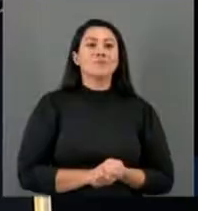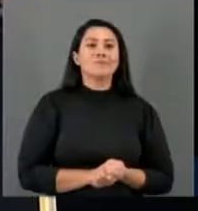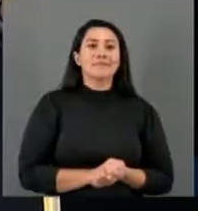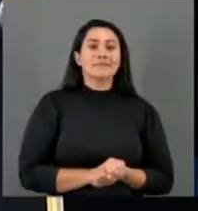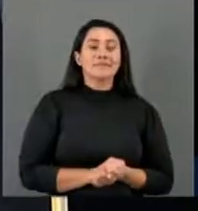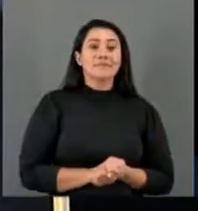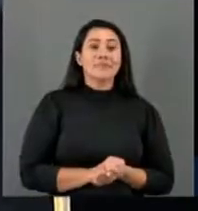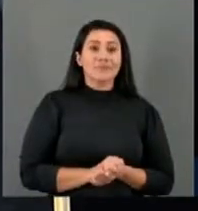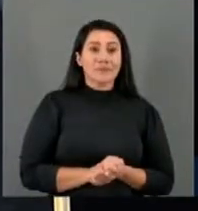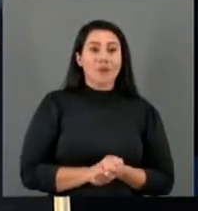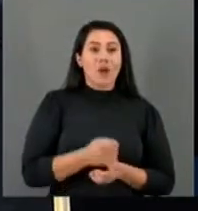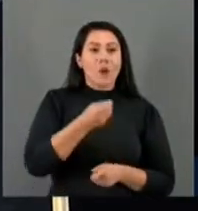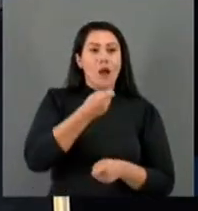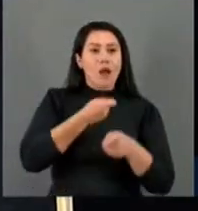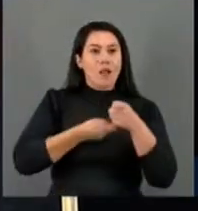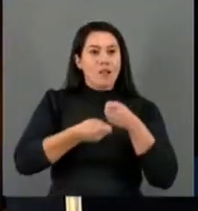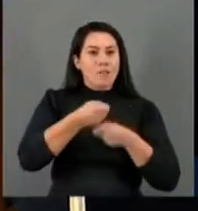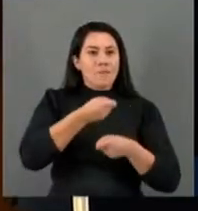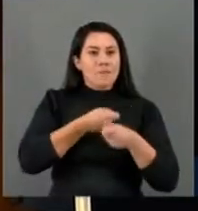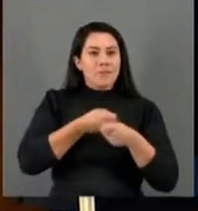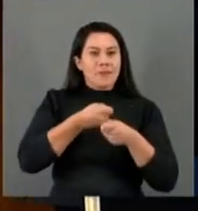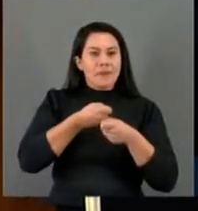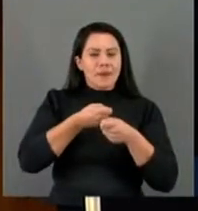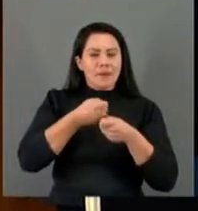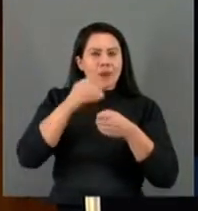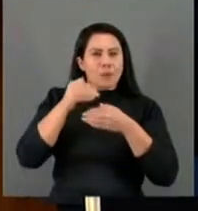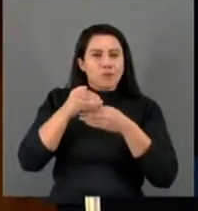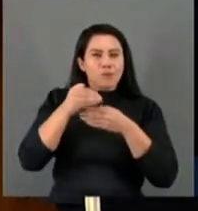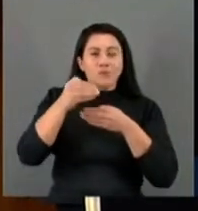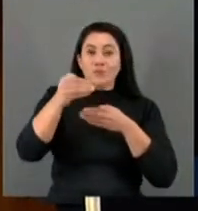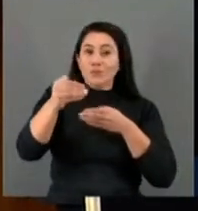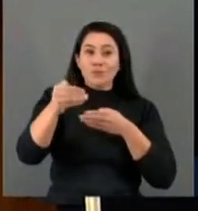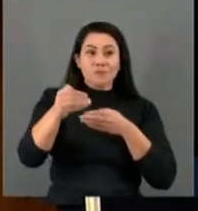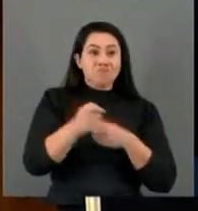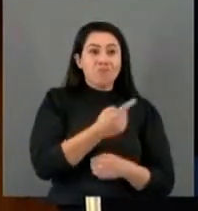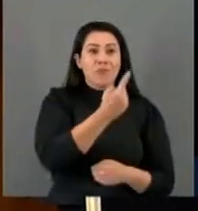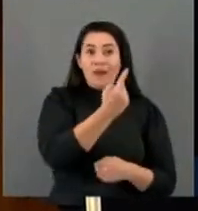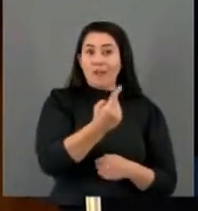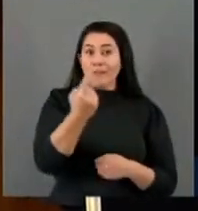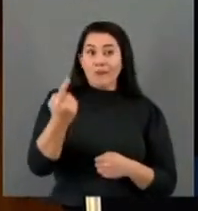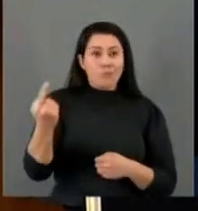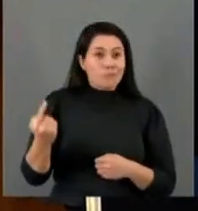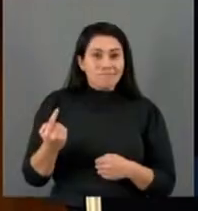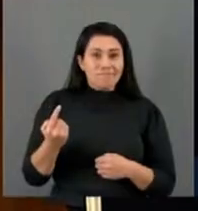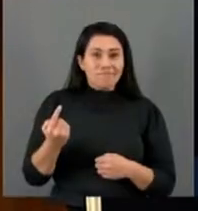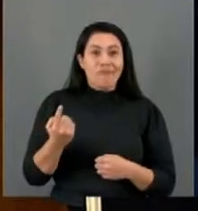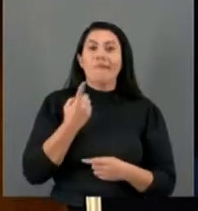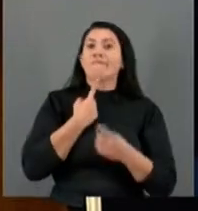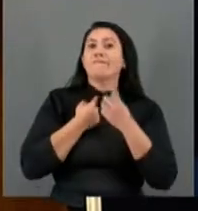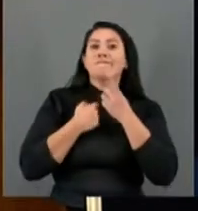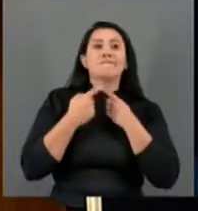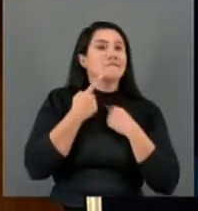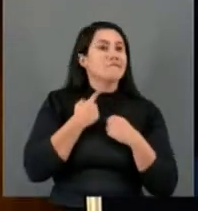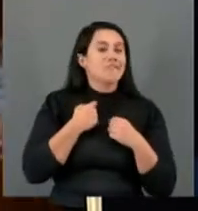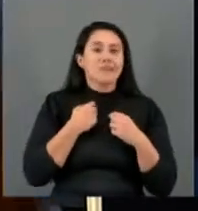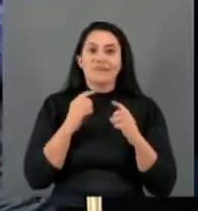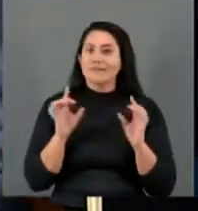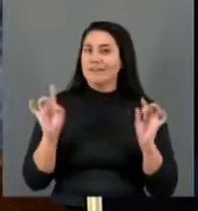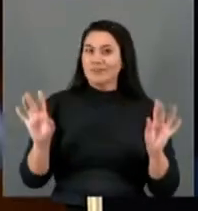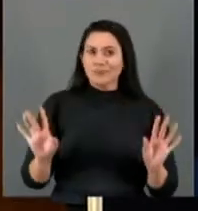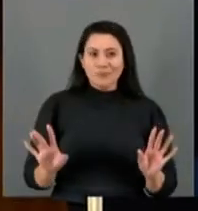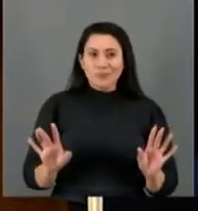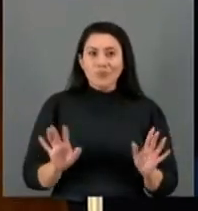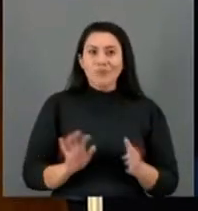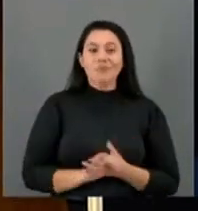Economia com projeção, cada um faz a que deseja, o mercado faz a que deseja. Eu